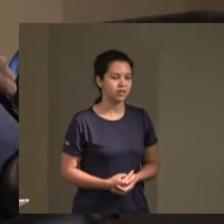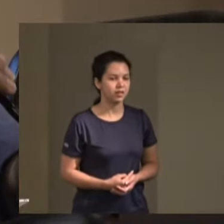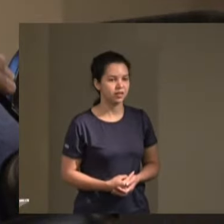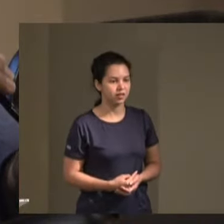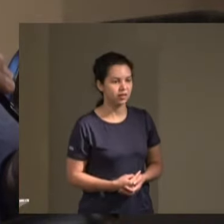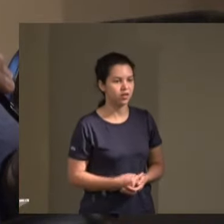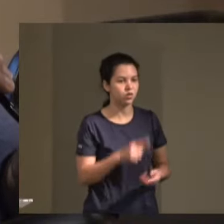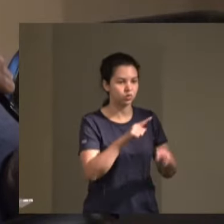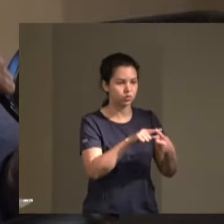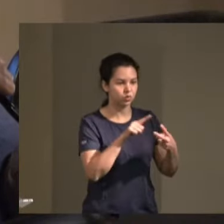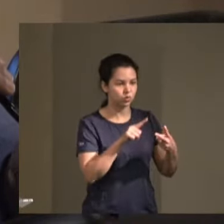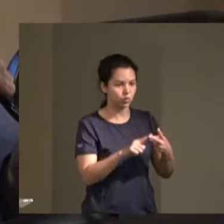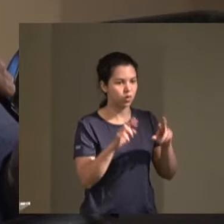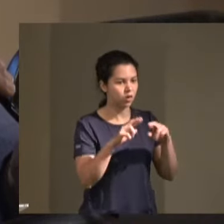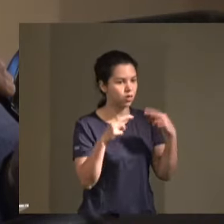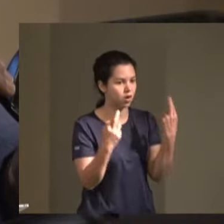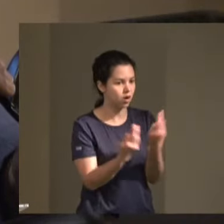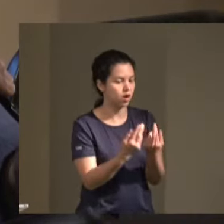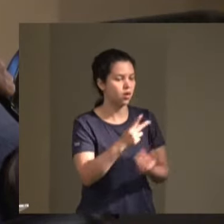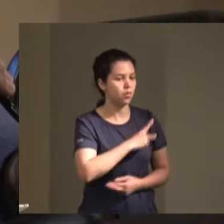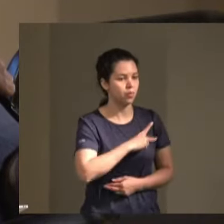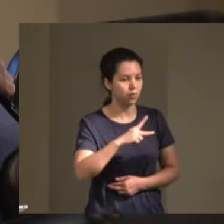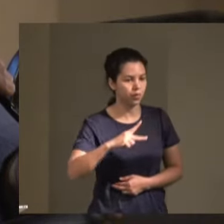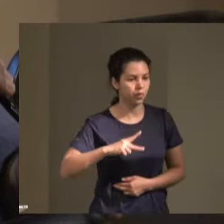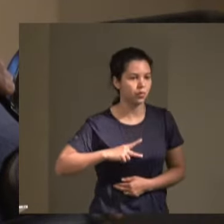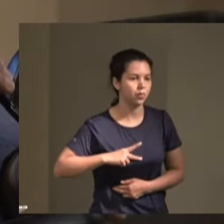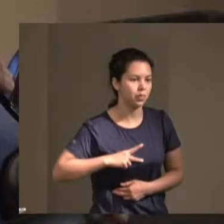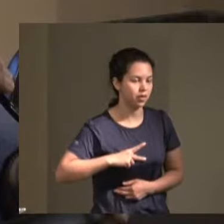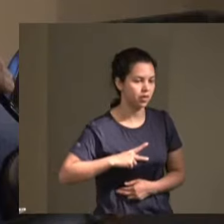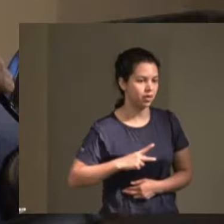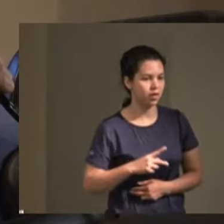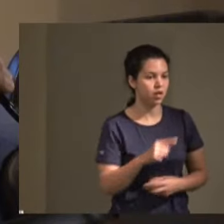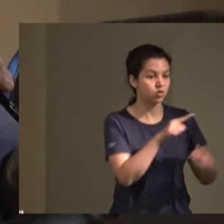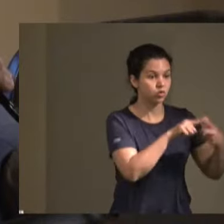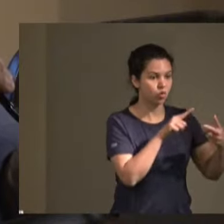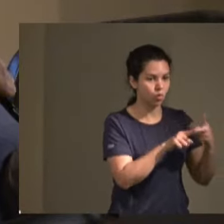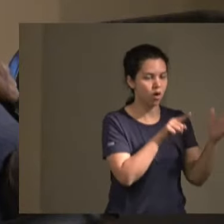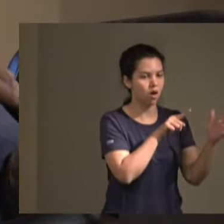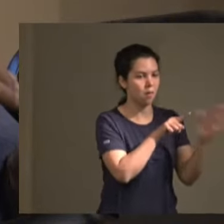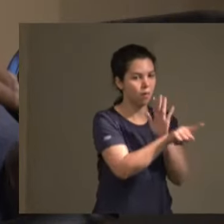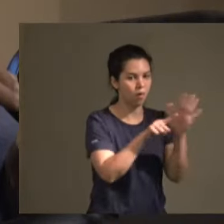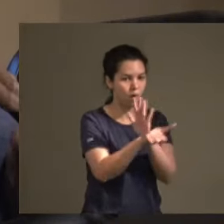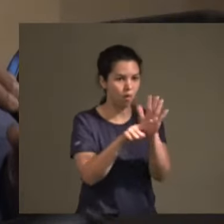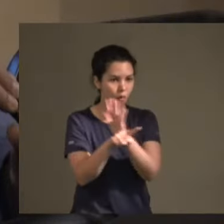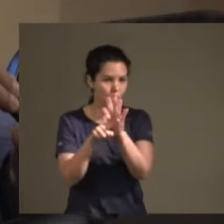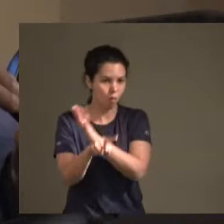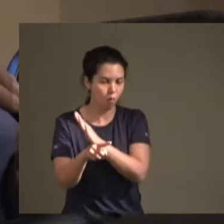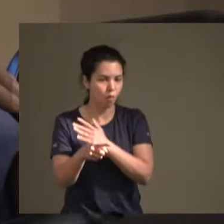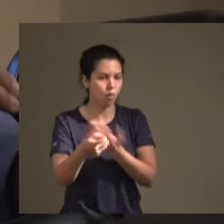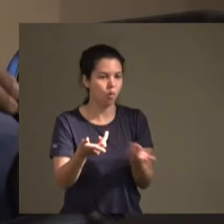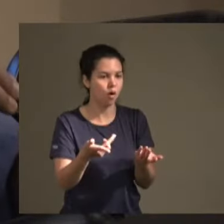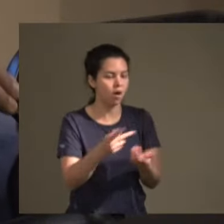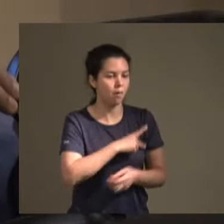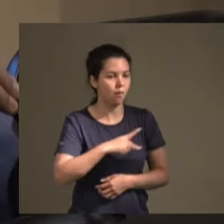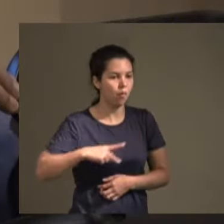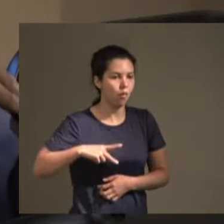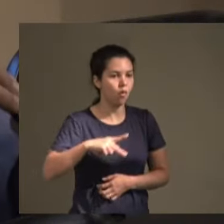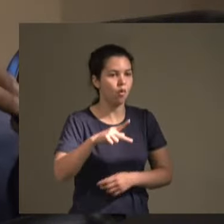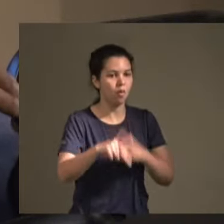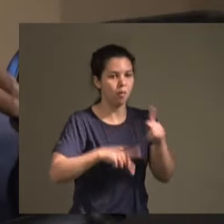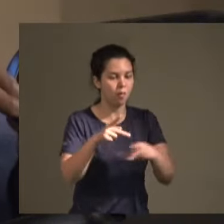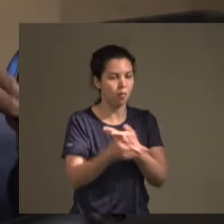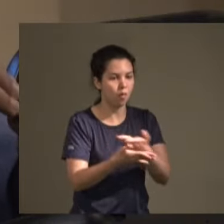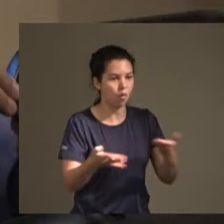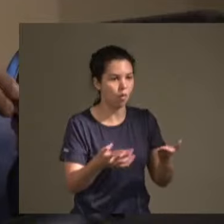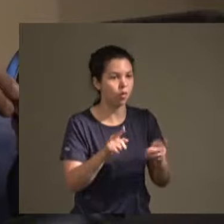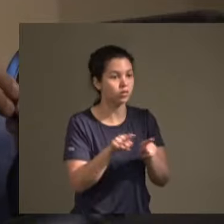duas audiências públicas, aliás, duas consultas públicas, 12 encontros em loco e